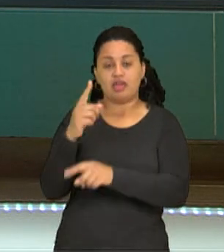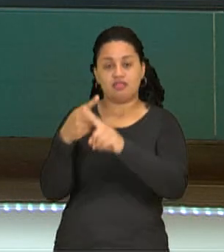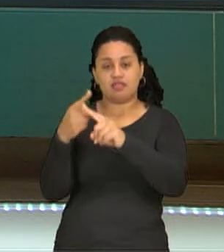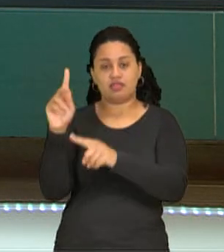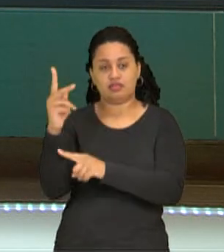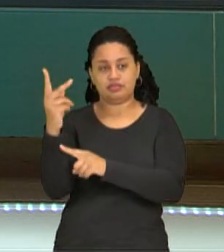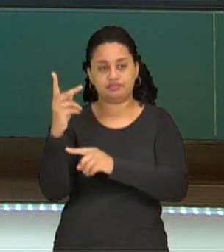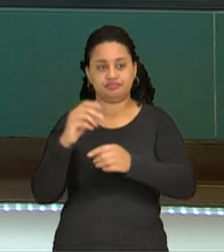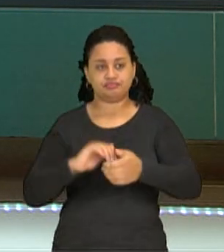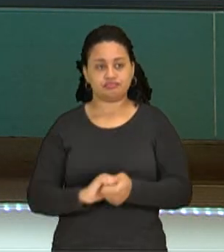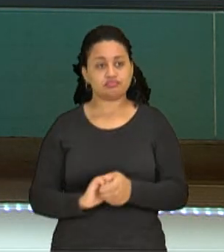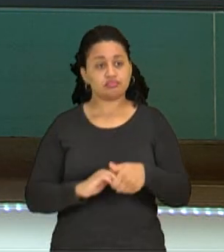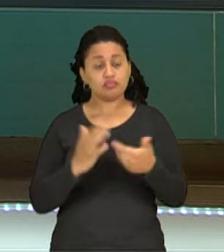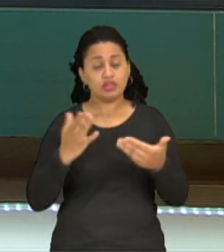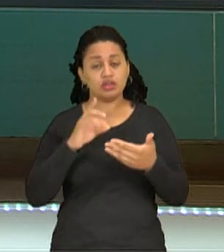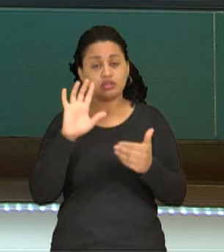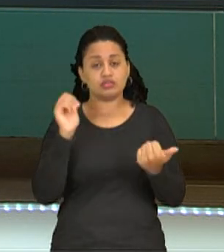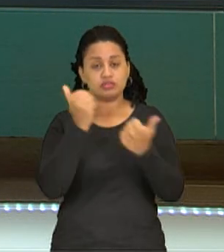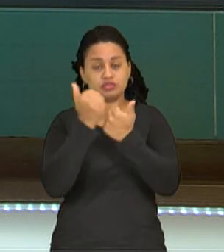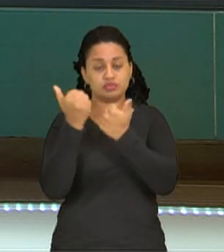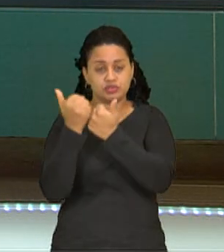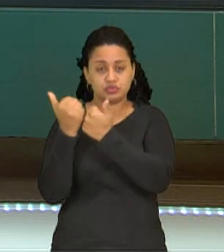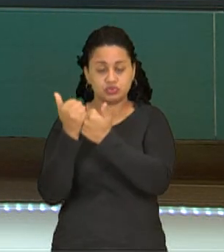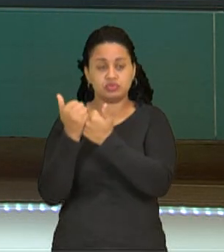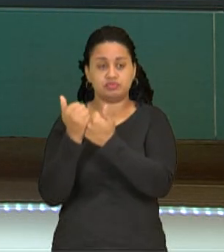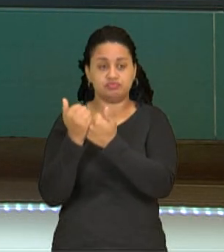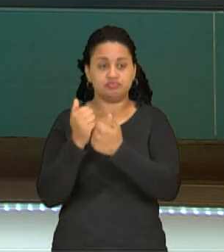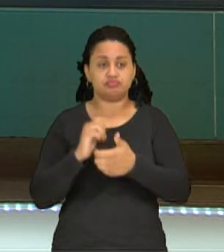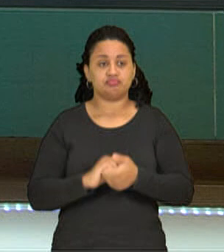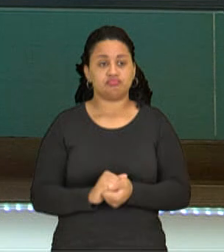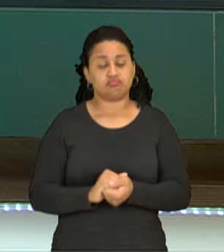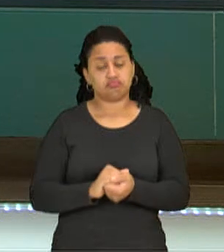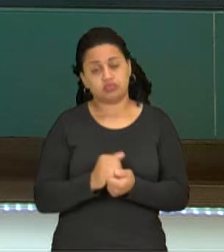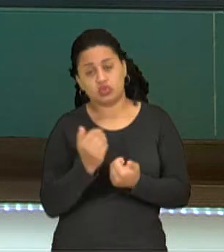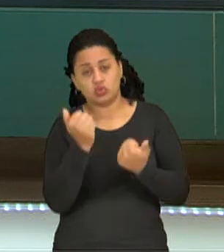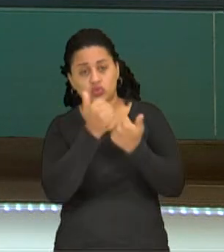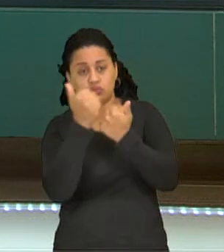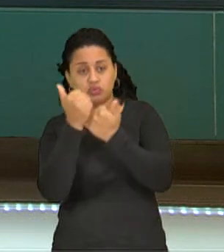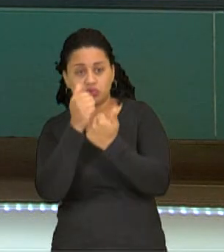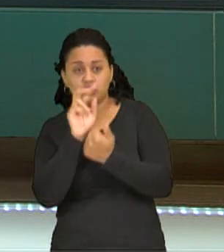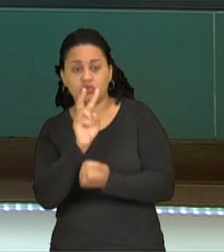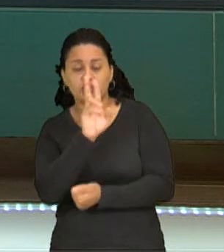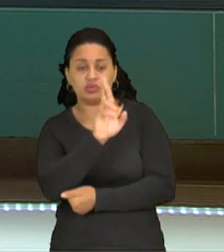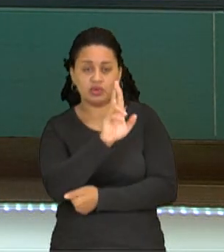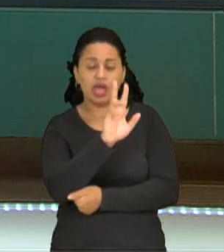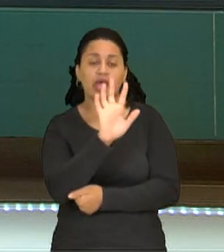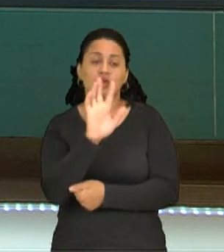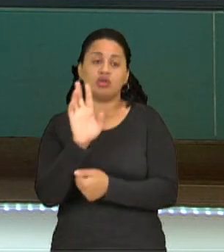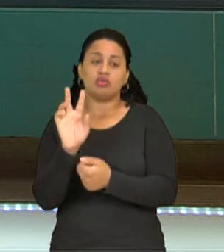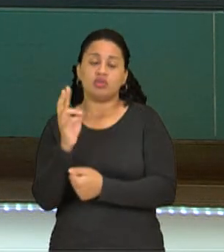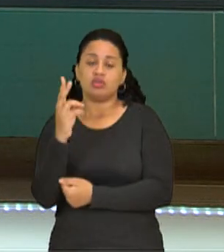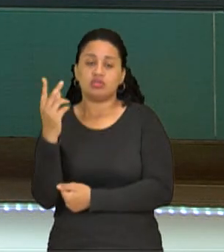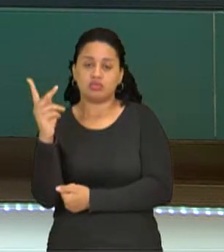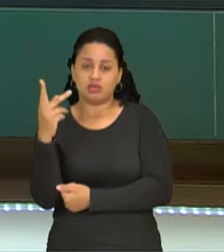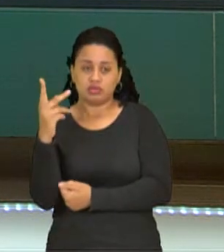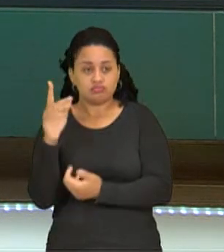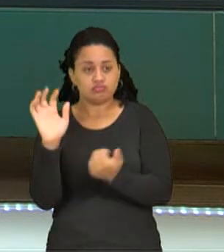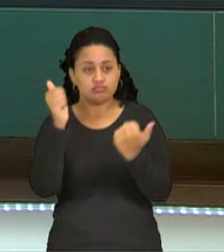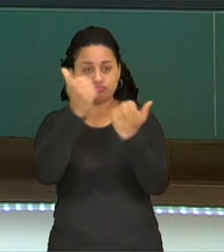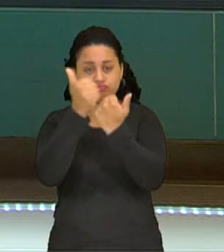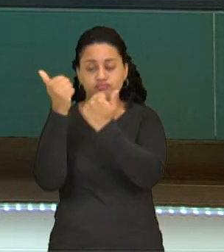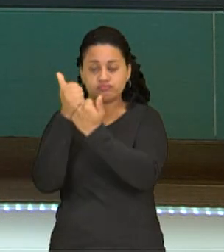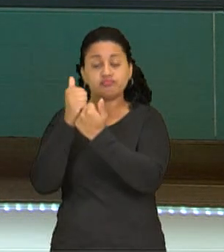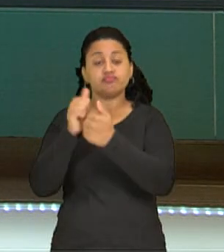altura. Então, agora a gente vai substituir 2π, o r é 6 e a altura 10. Então, portanto, 2 vezes